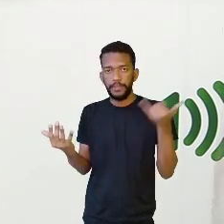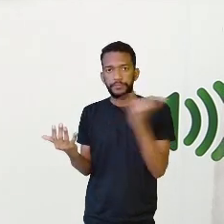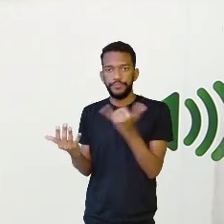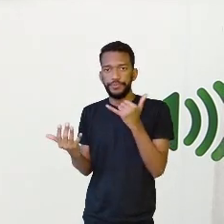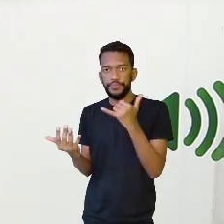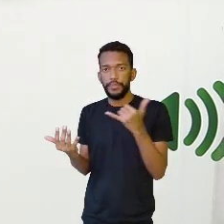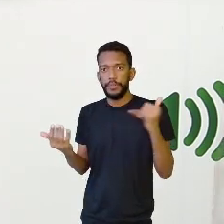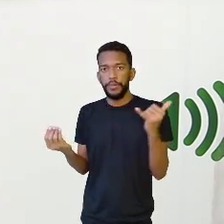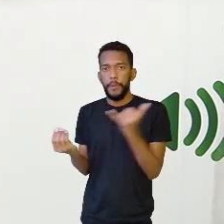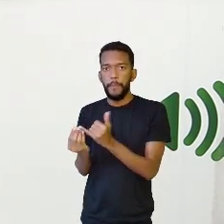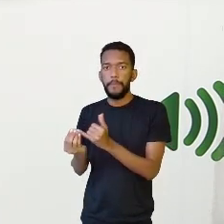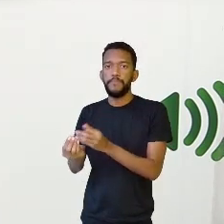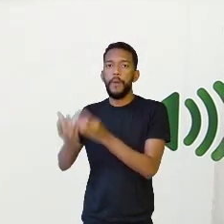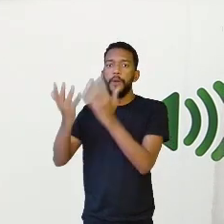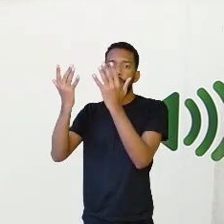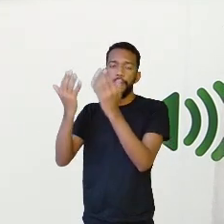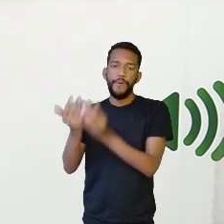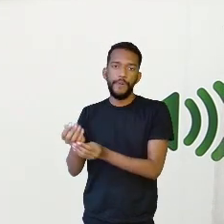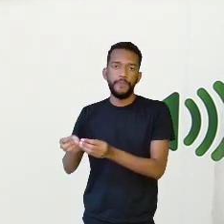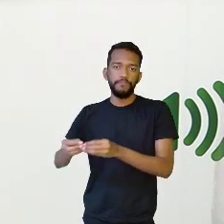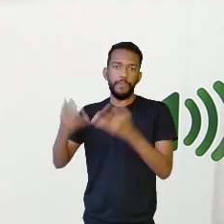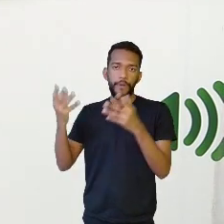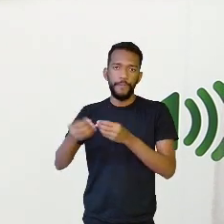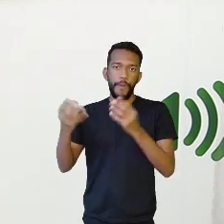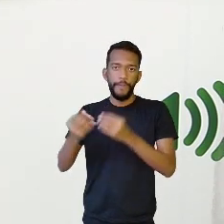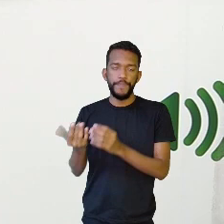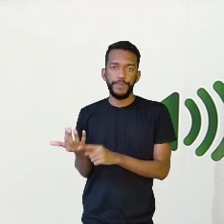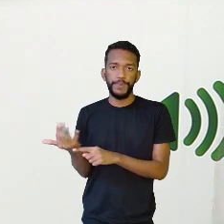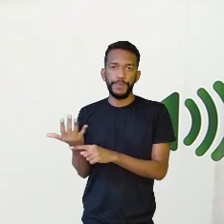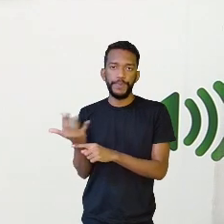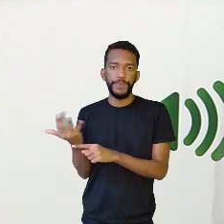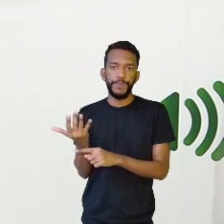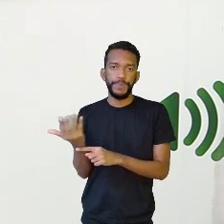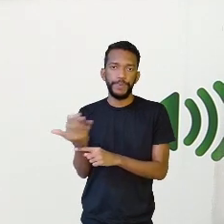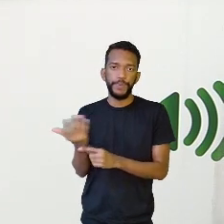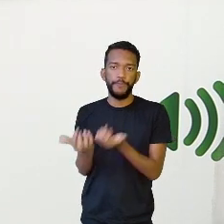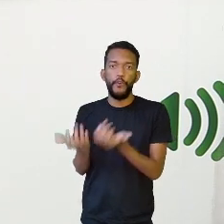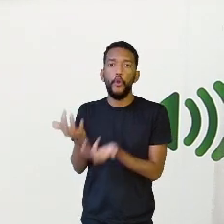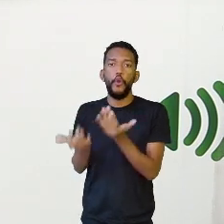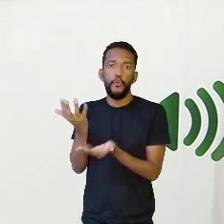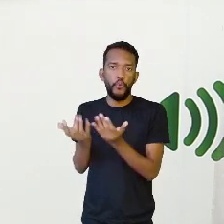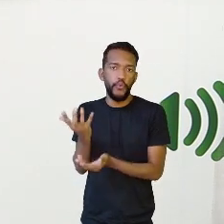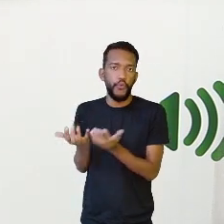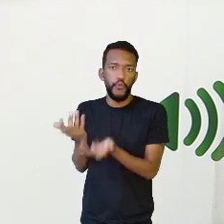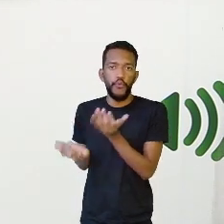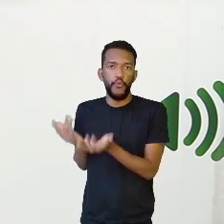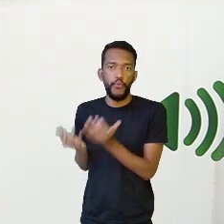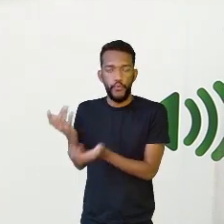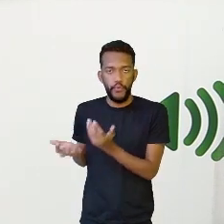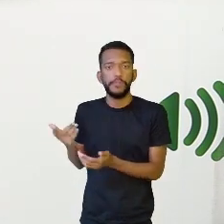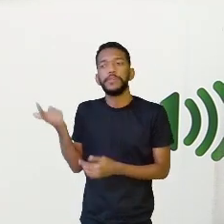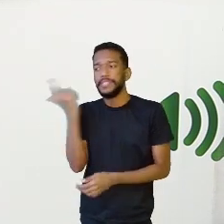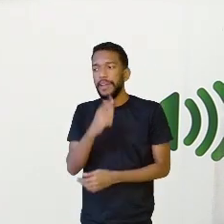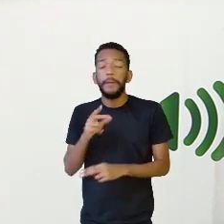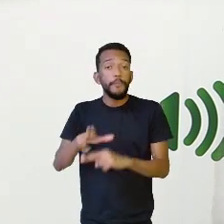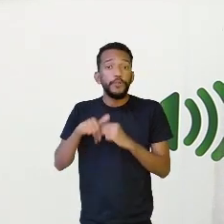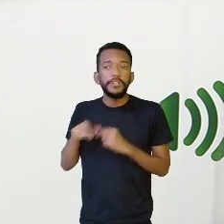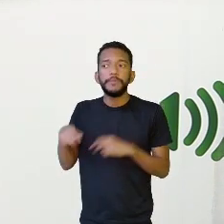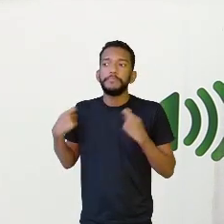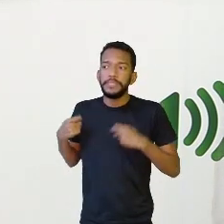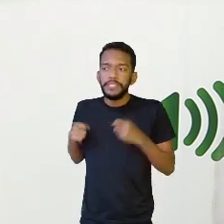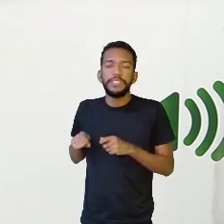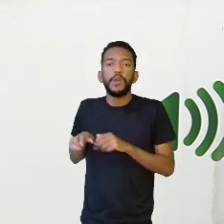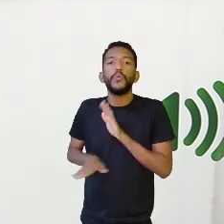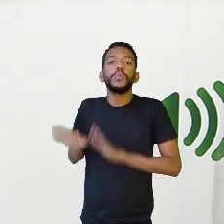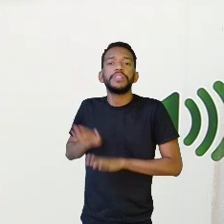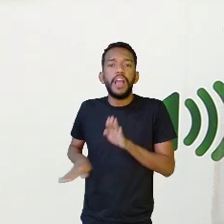energia, vai fazer com que ele entre em combustão. Então, por isso que a gente tem que ter o maior cuidado quando vai